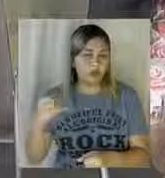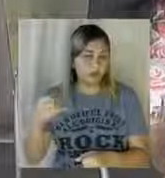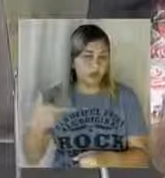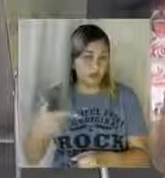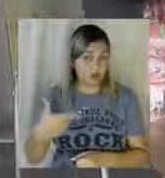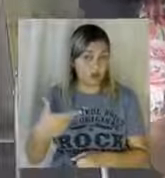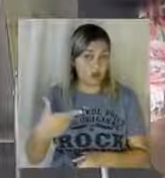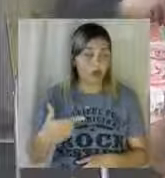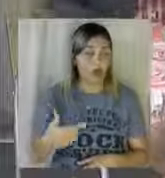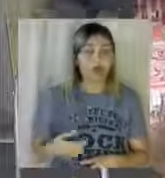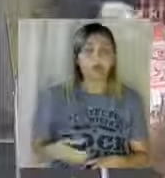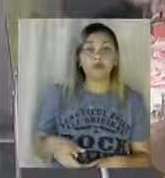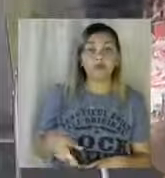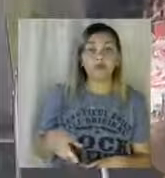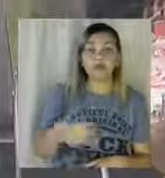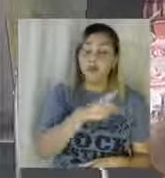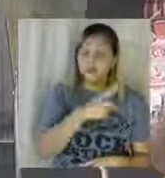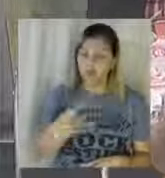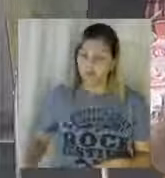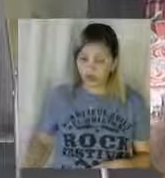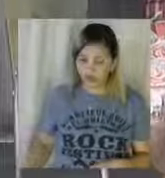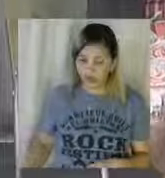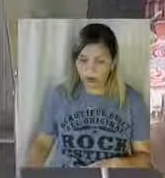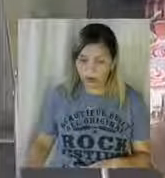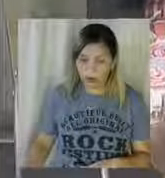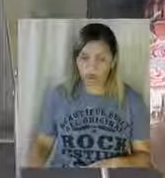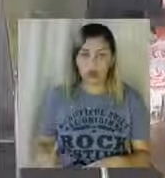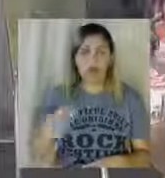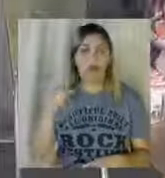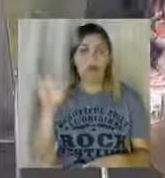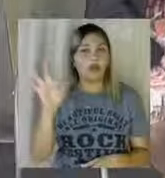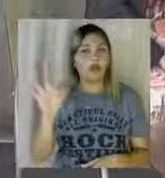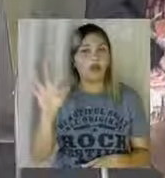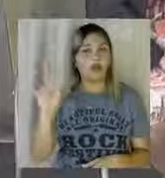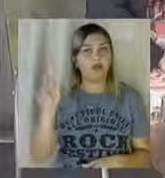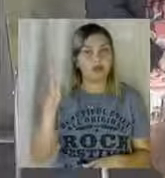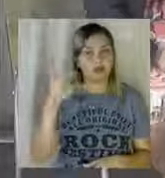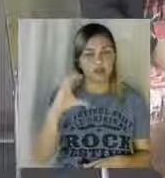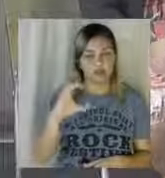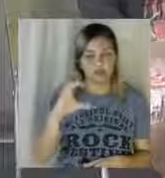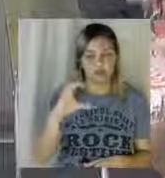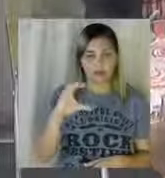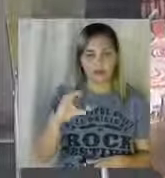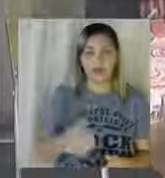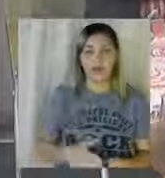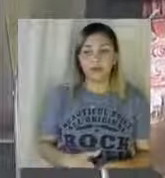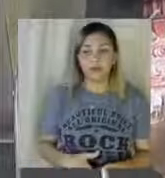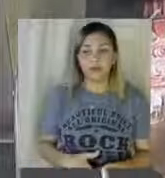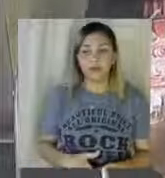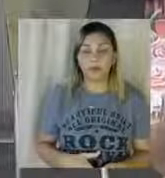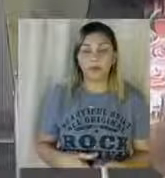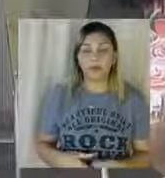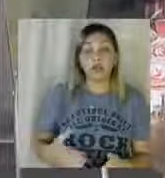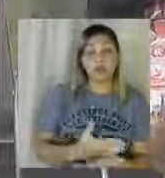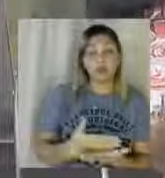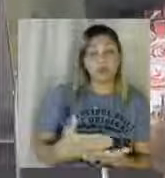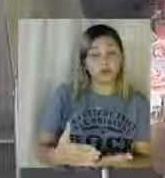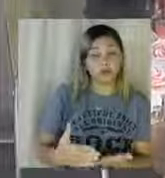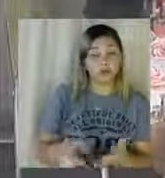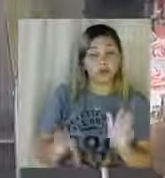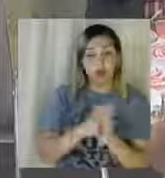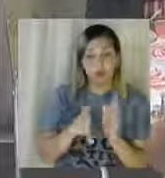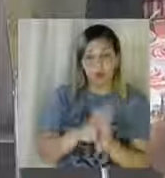2002, o presidente era FHC, né, Fernando Henrique Cardoso, e ele fez a lei de Libras.